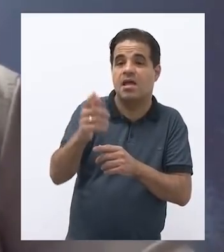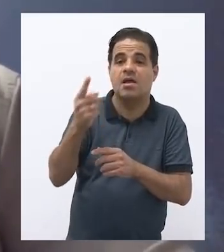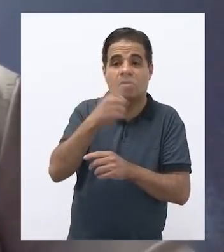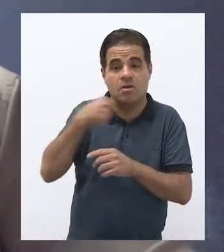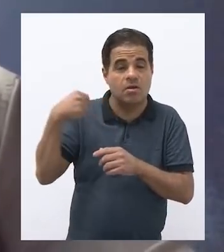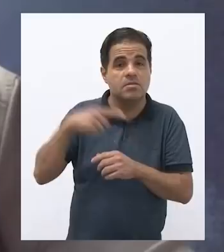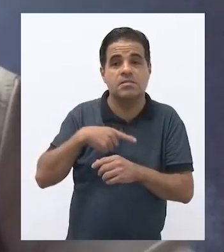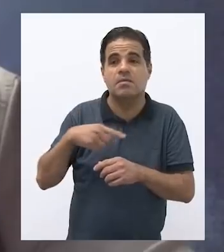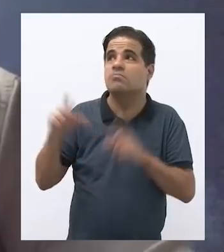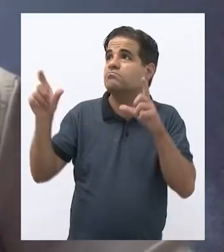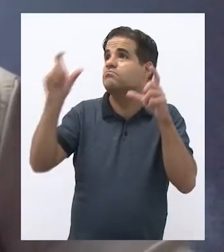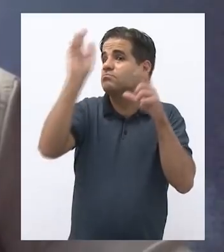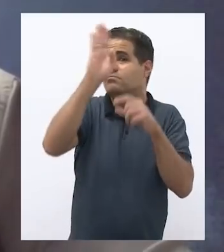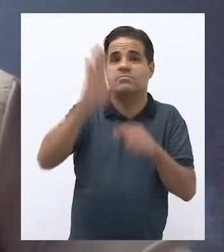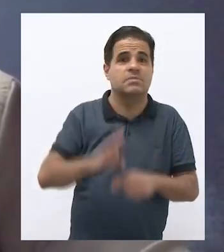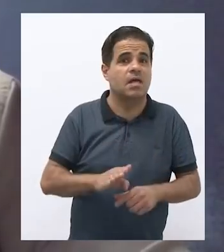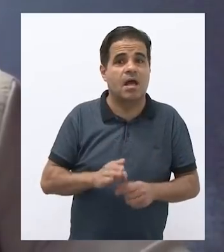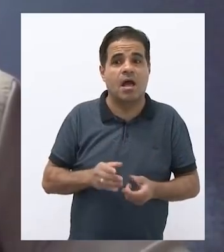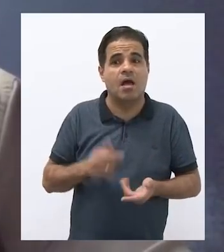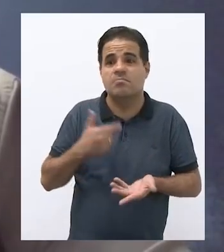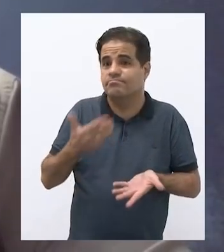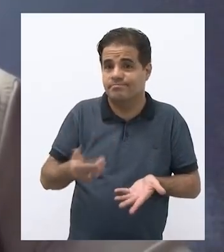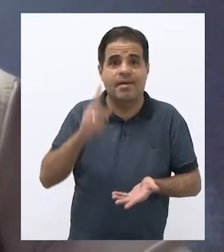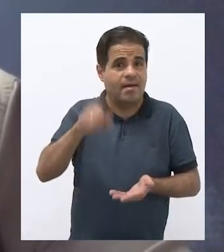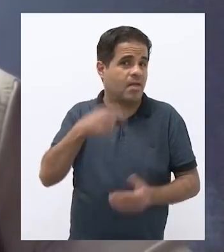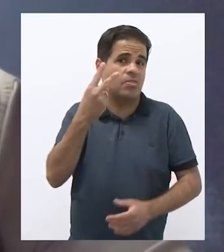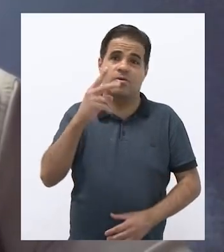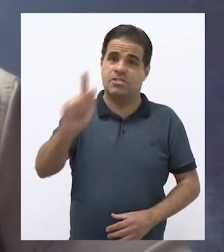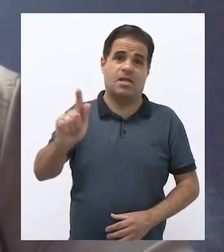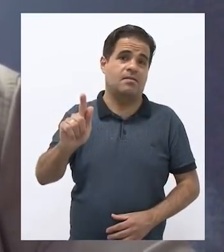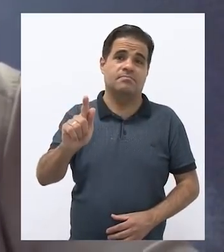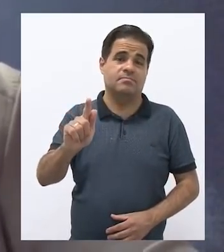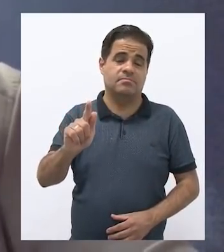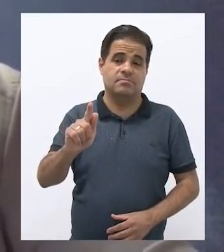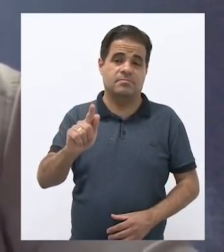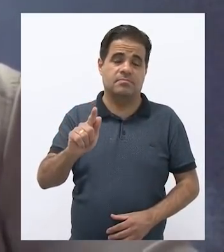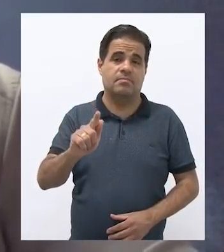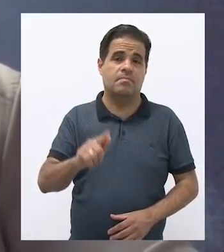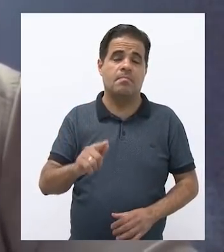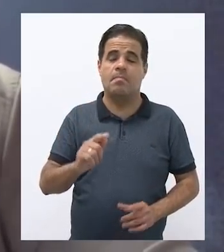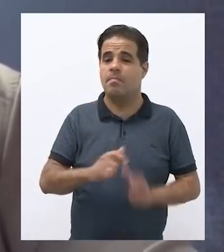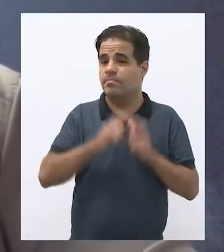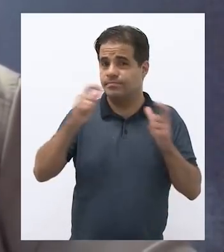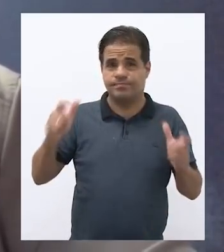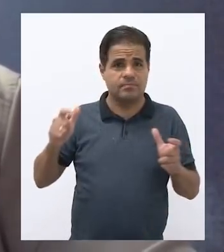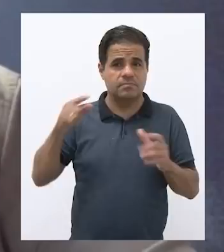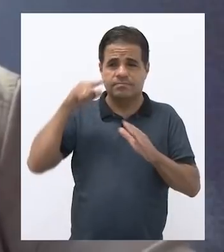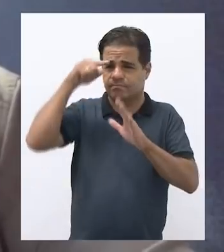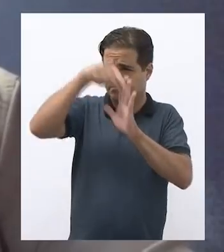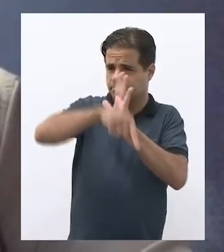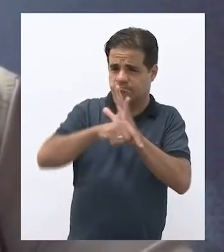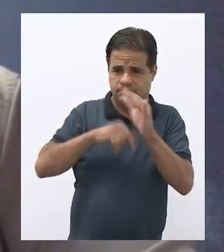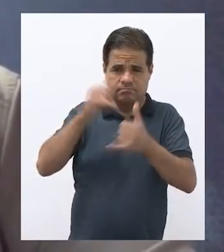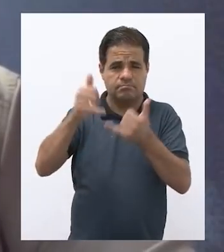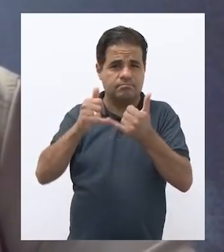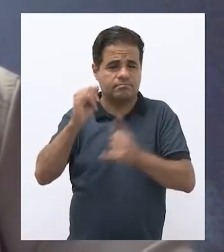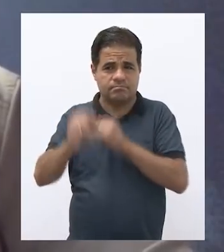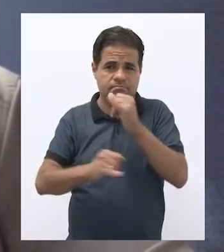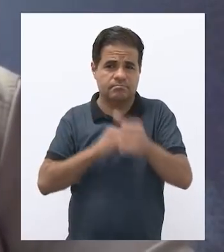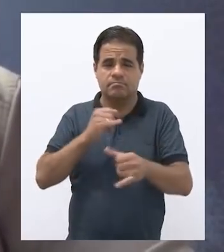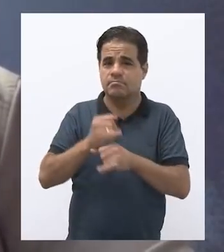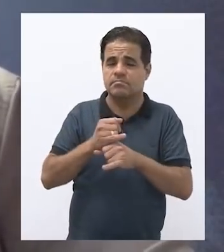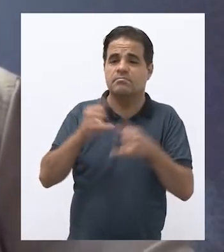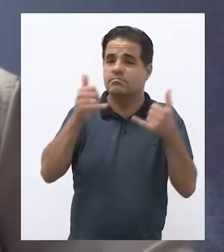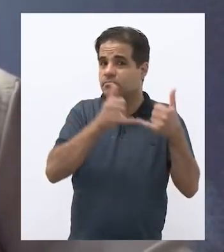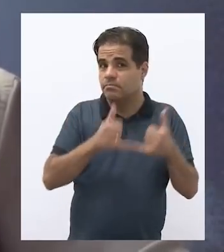nós temos regiões aqui no Brasil cuja cobertura ainda é do 2G. A maior penetração de internet entre os novos